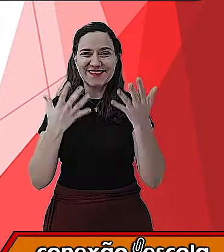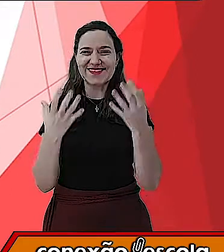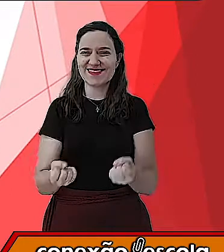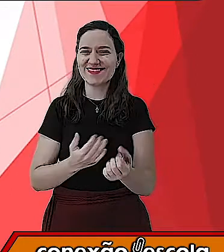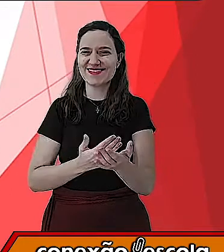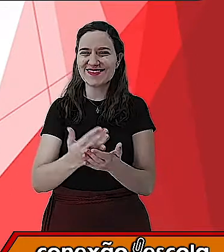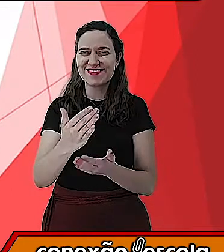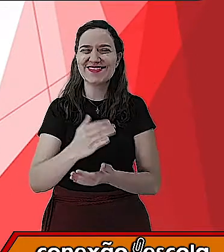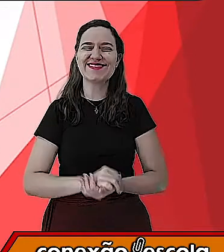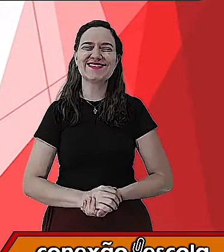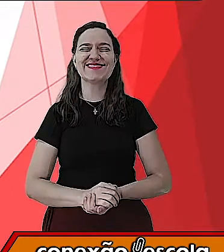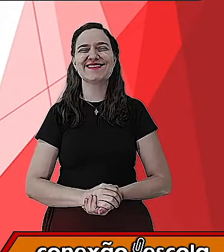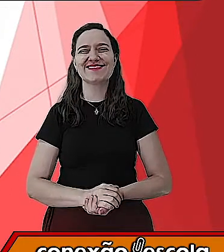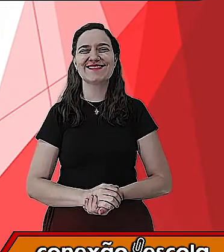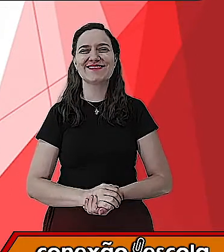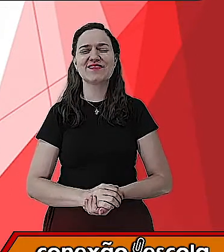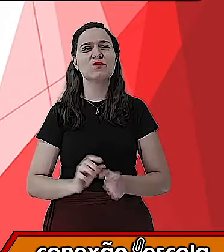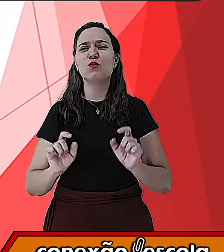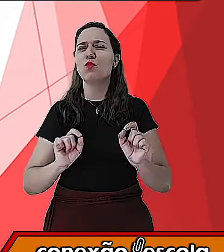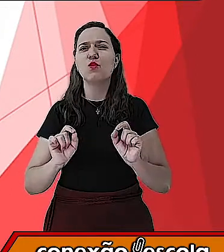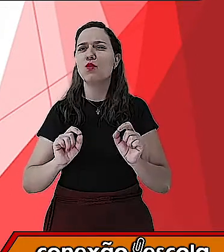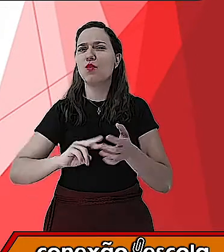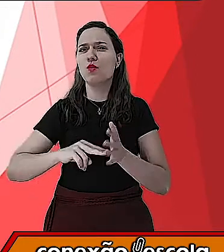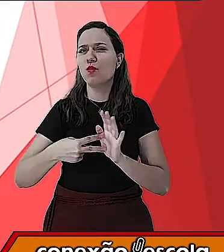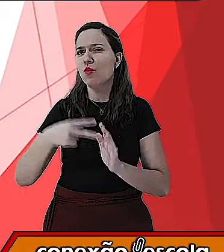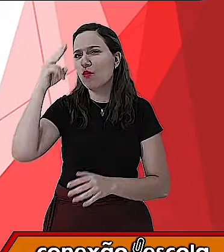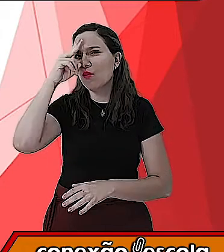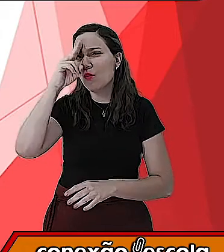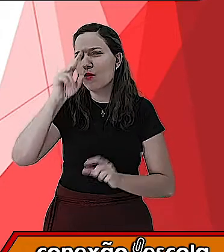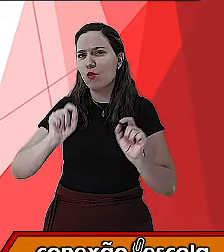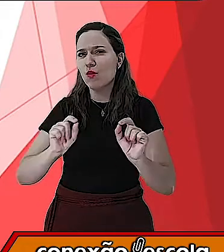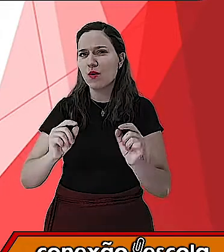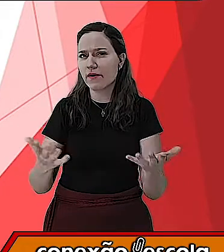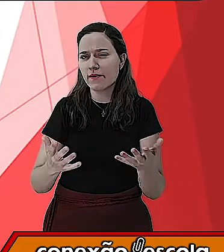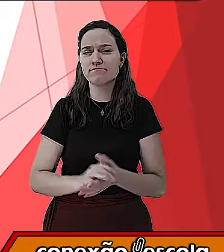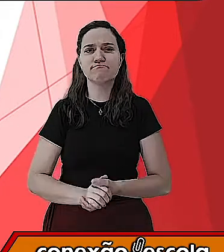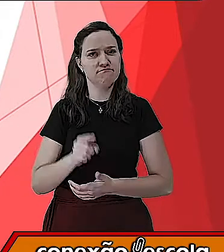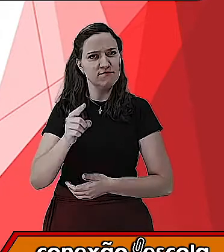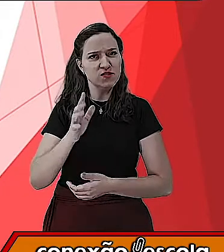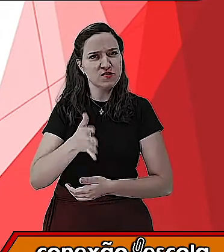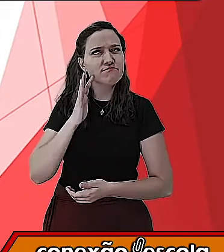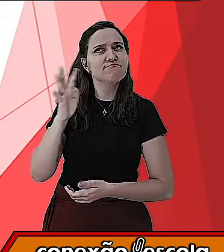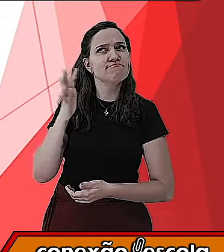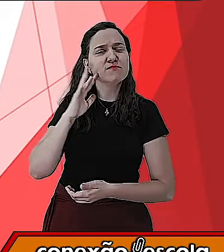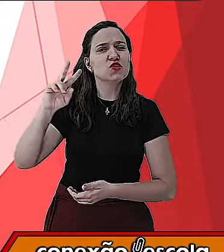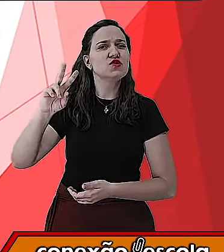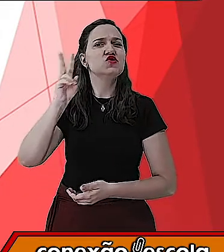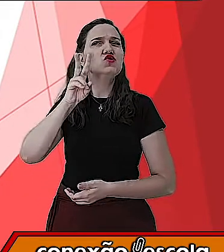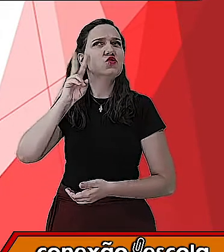começar? O que é história? Você já parou para perguntar o que é